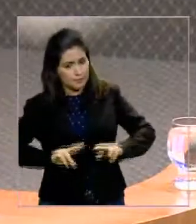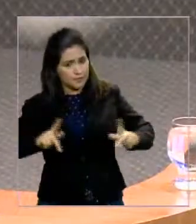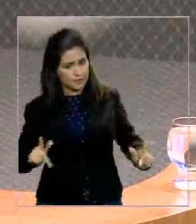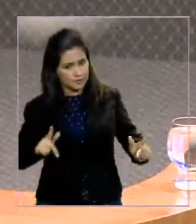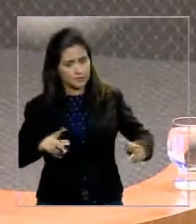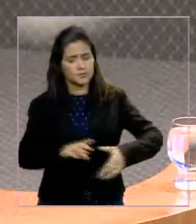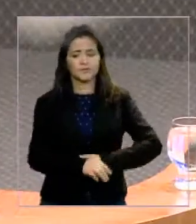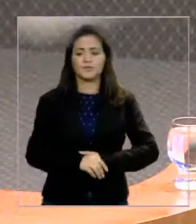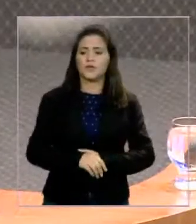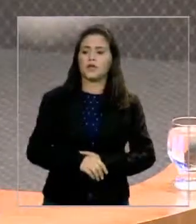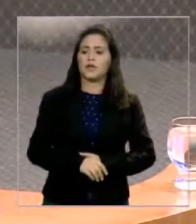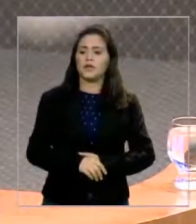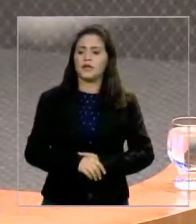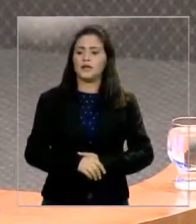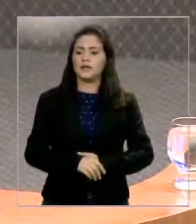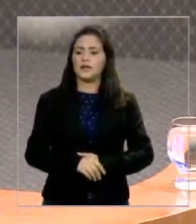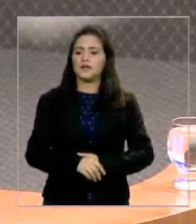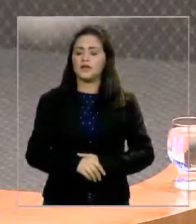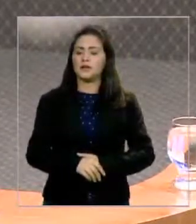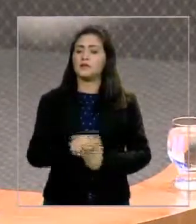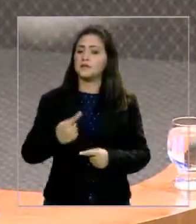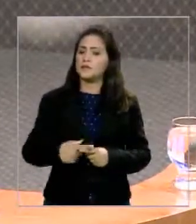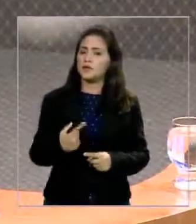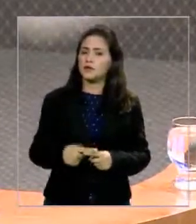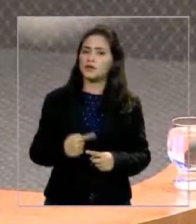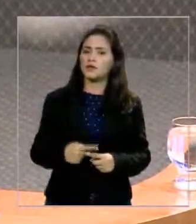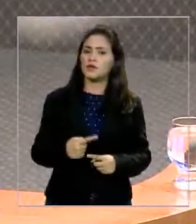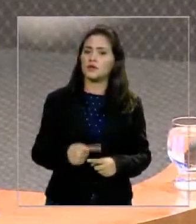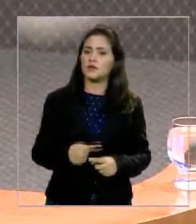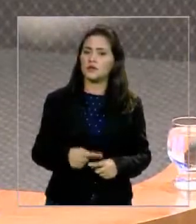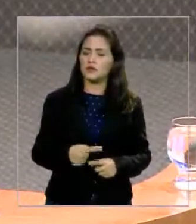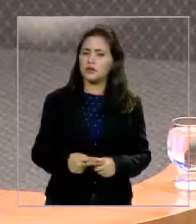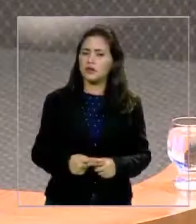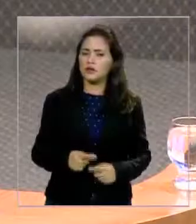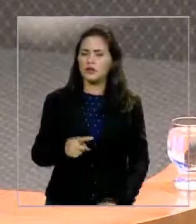Inicialmente, era para fazer com que nós pudéssemos ser constrangidos.